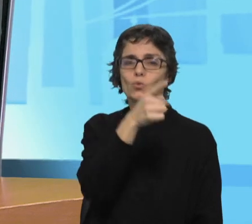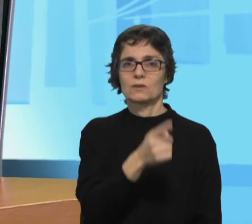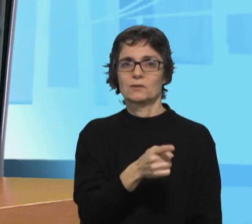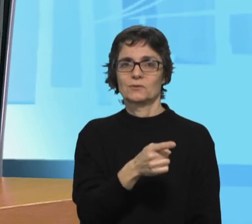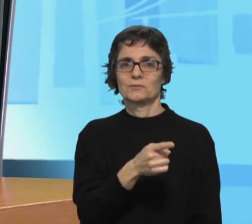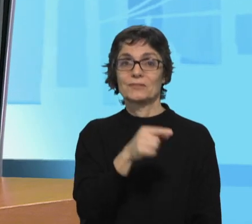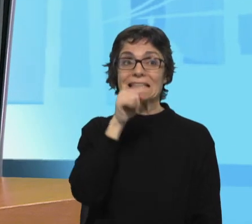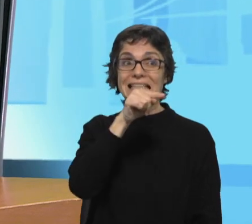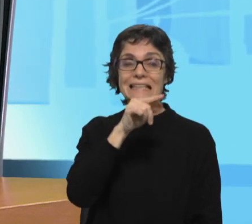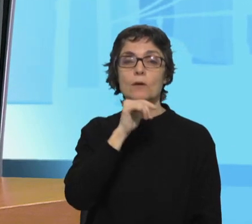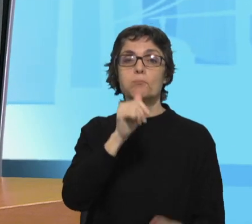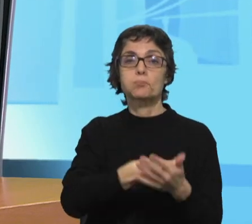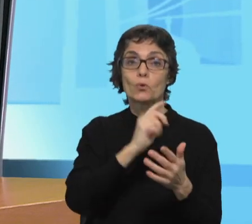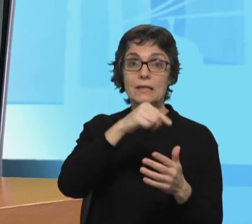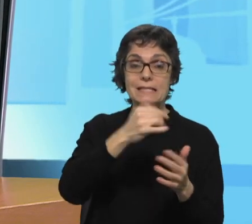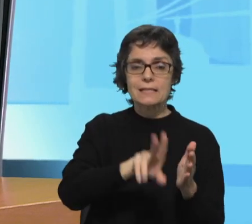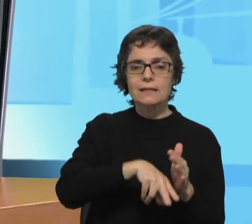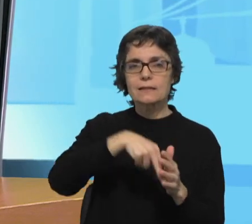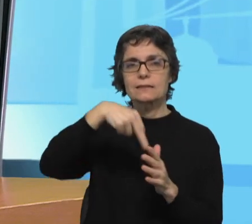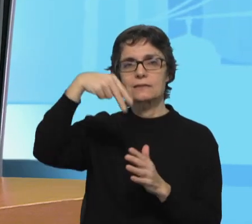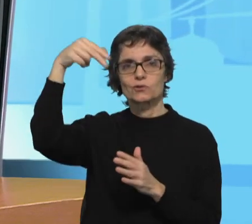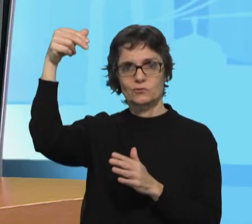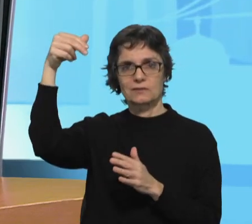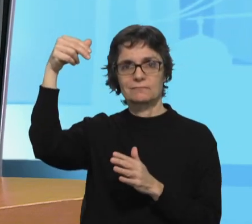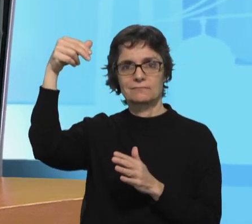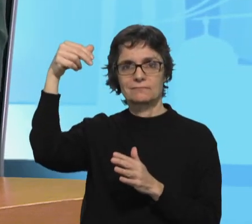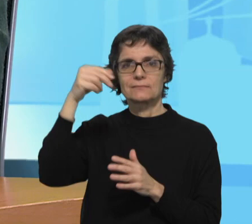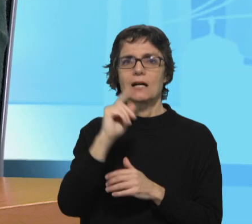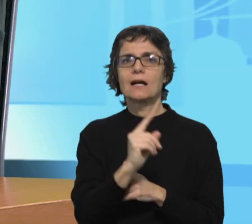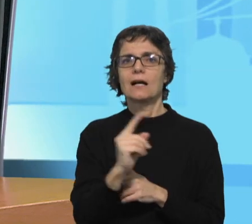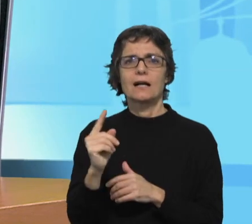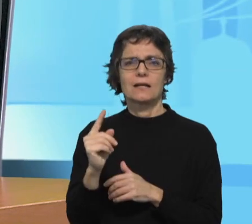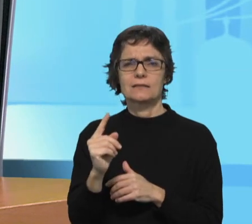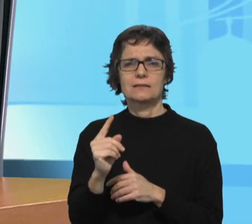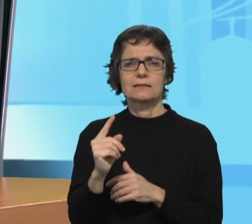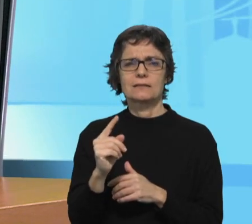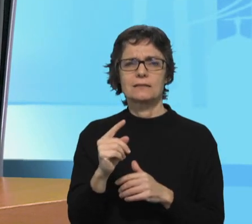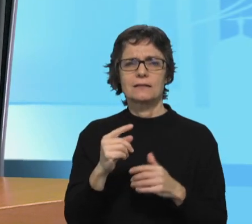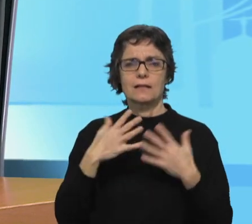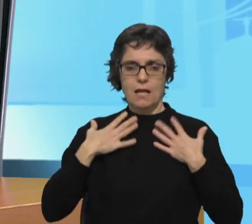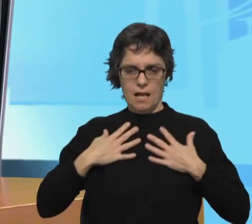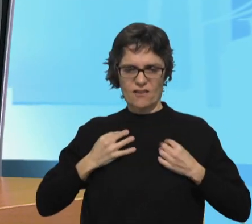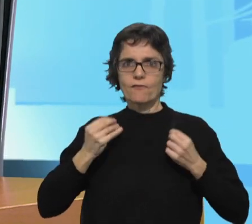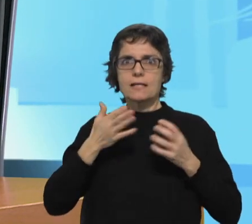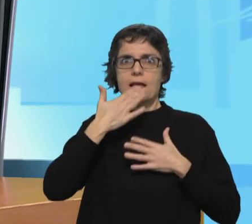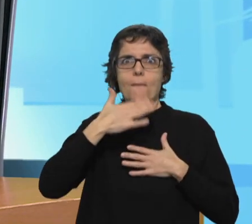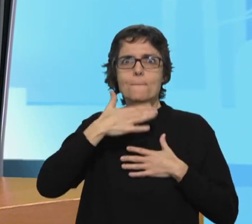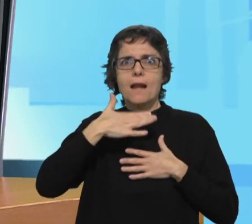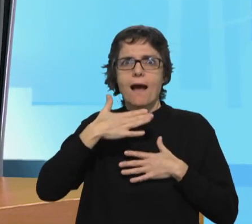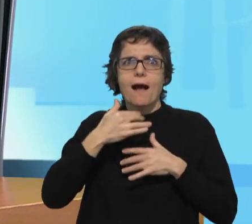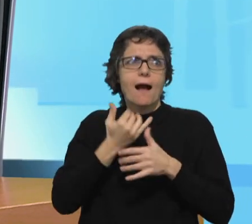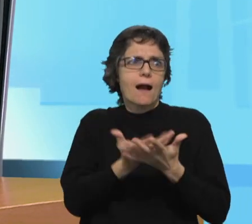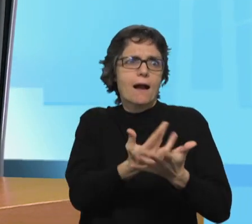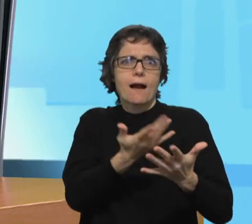Essa transfiguração, o que é que significa também? Significa que as suas vestes ficaram brancas como a de um lavadeiro, não